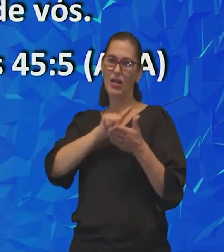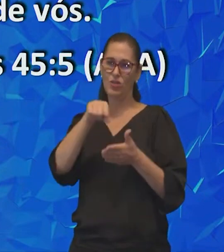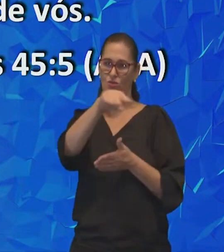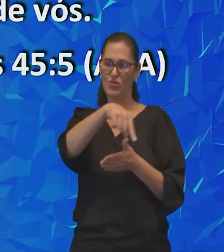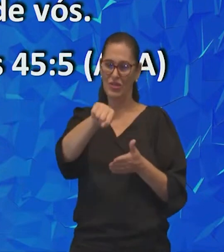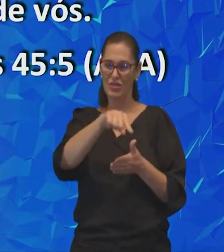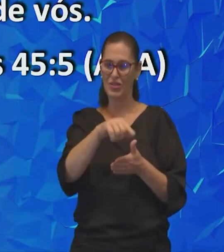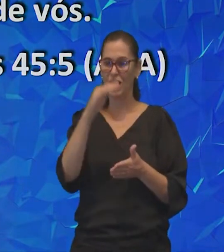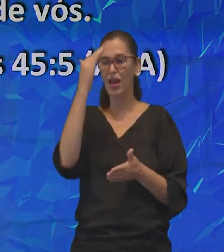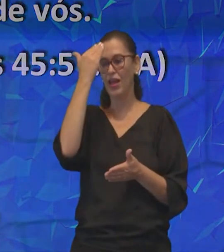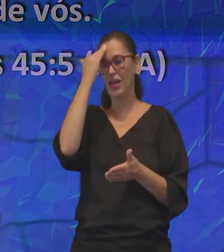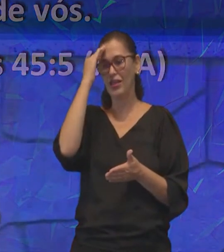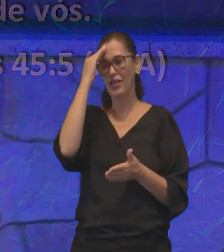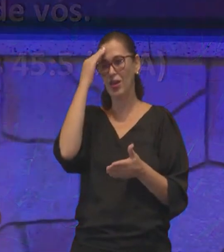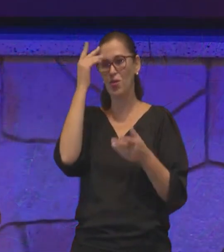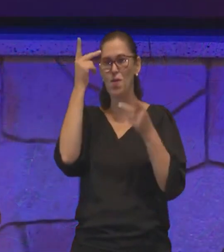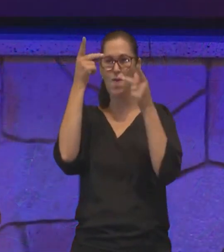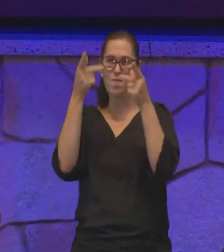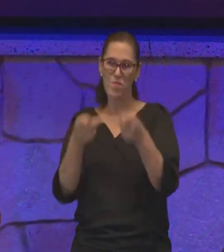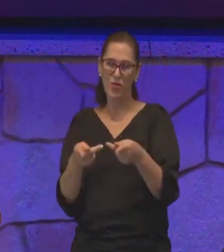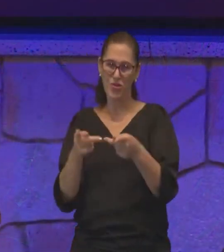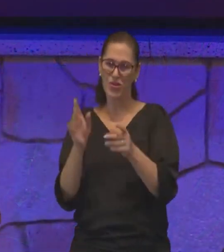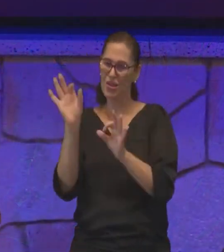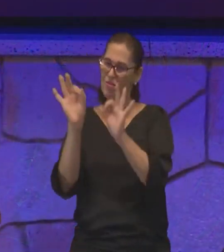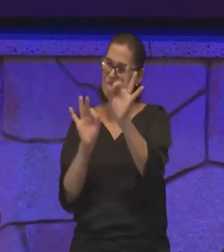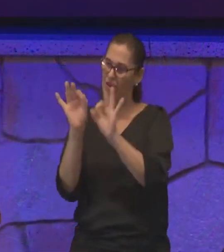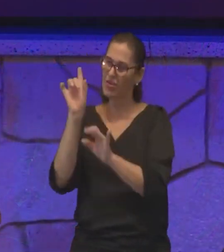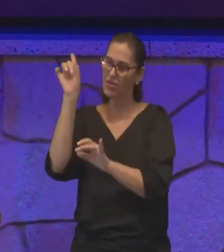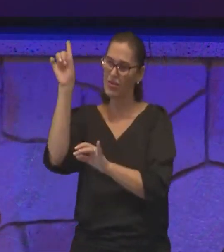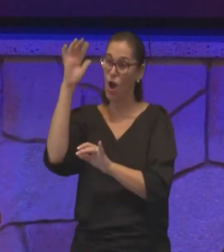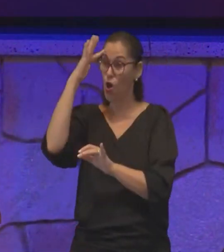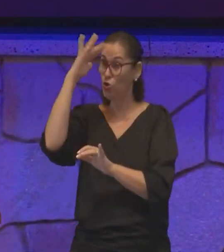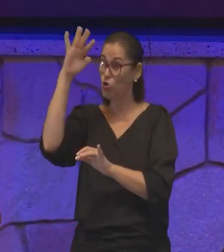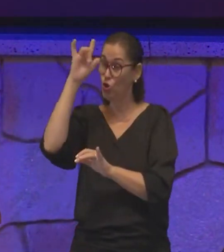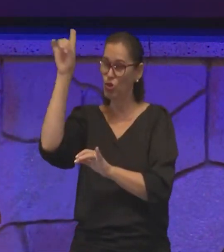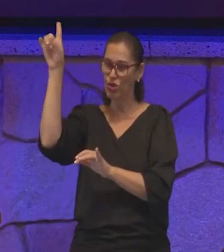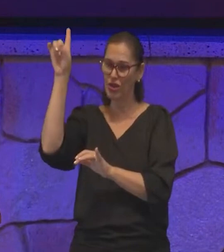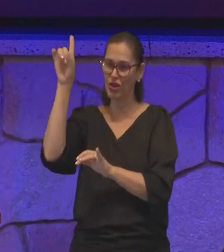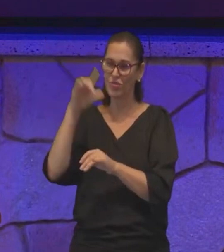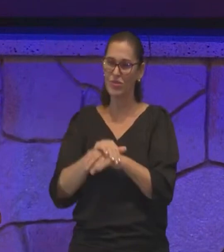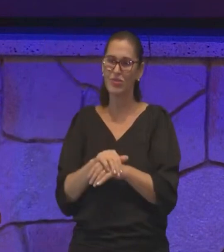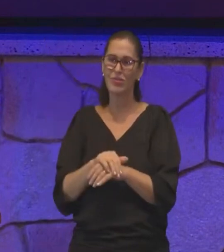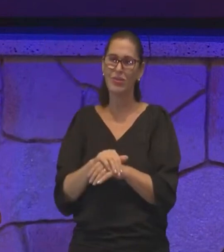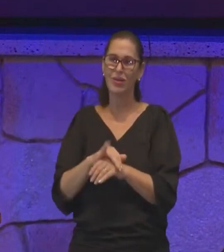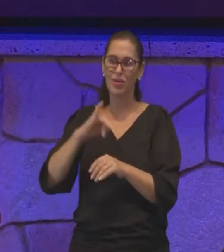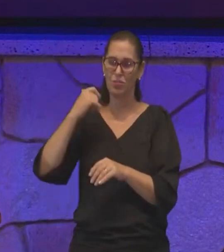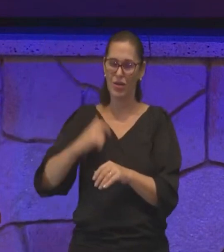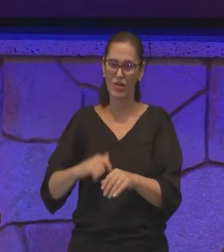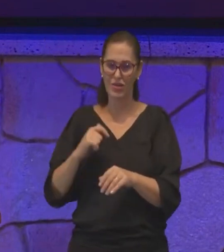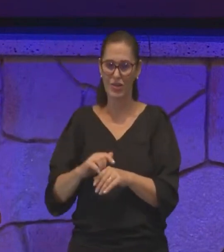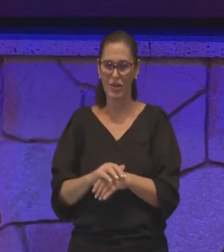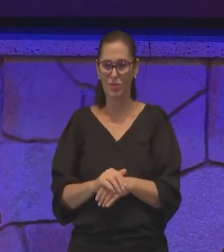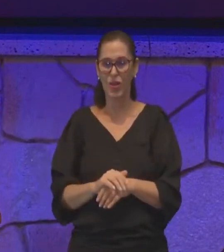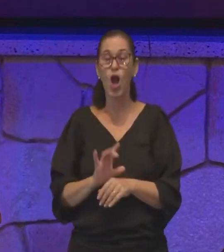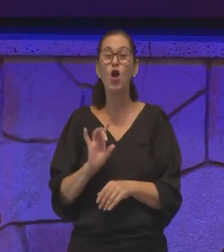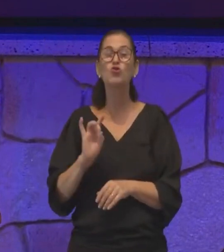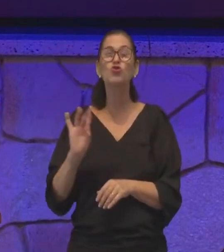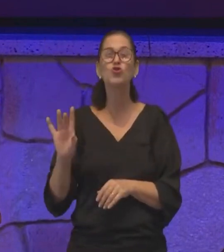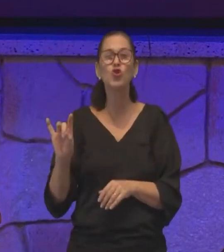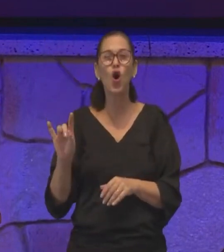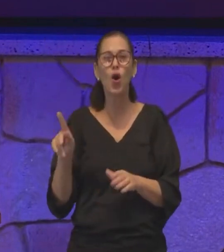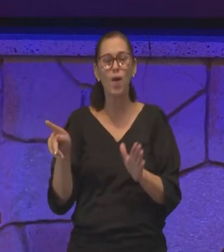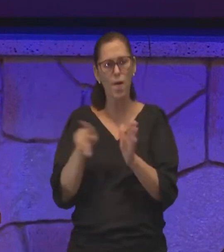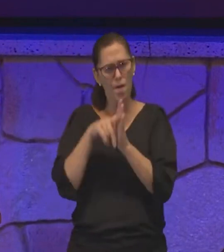Eles entenderam o projeto de Deus. Eles entenderam o sonho de Deus para ele. que não era somente para José,